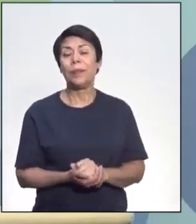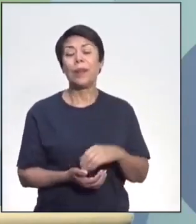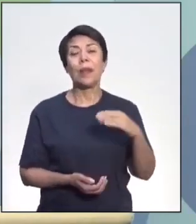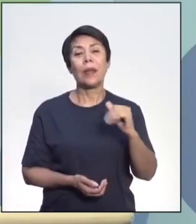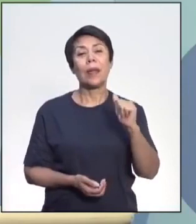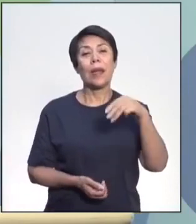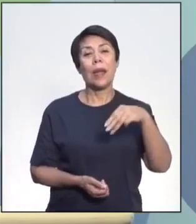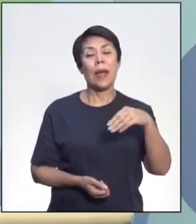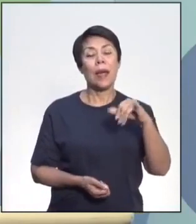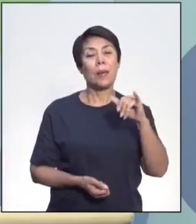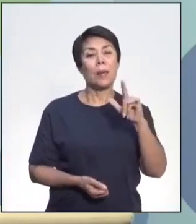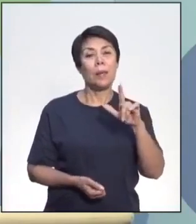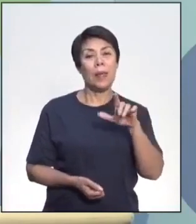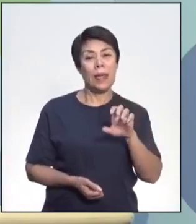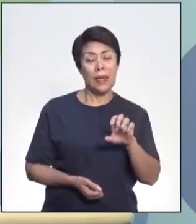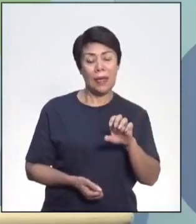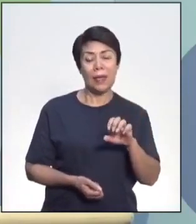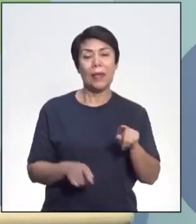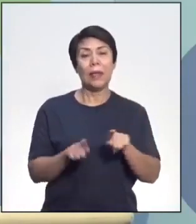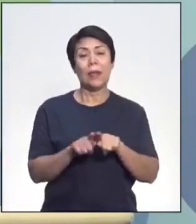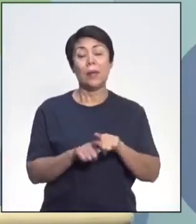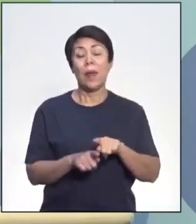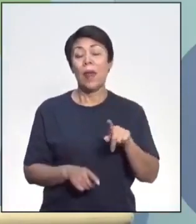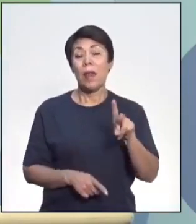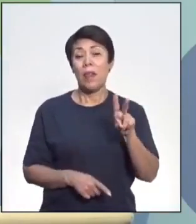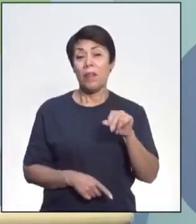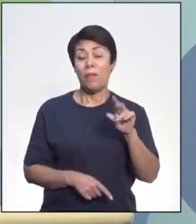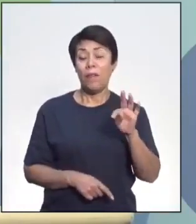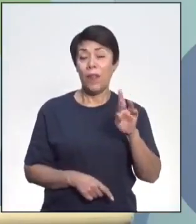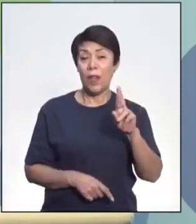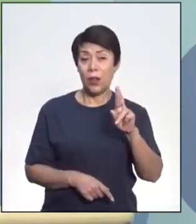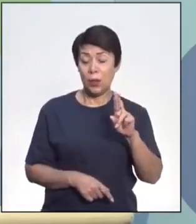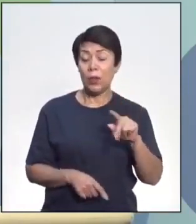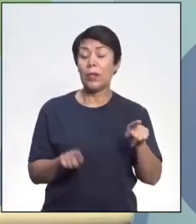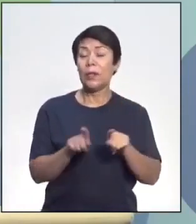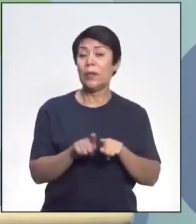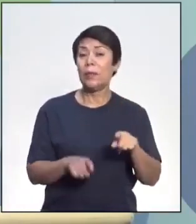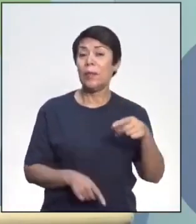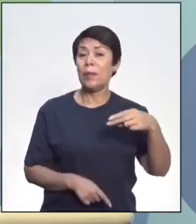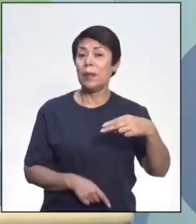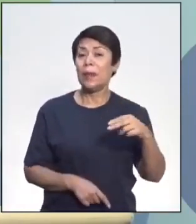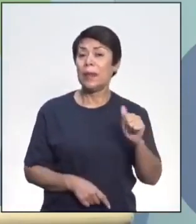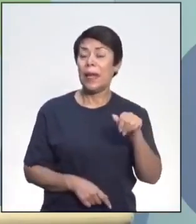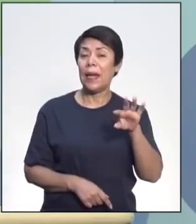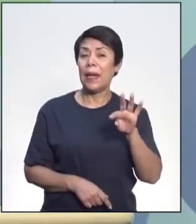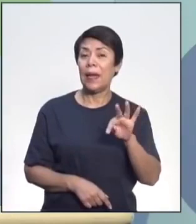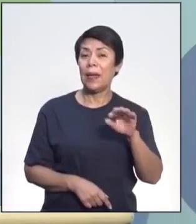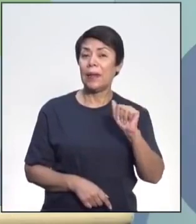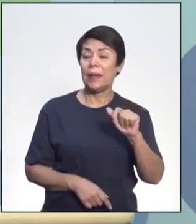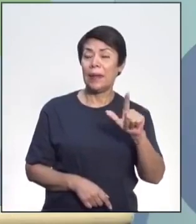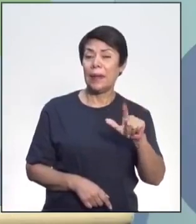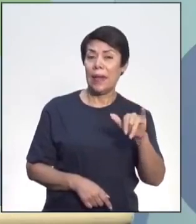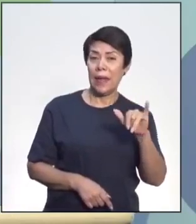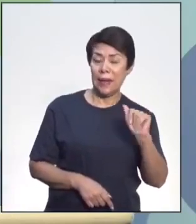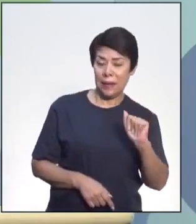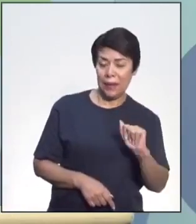Camille, Victor Hugo, Natália Santana, Marlene,